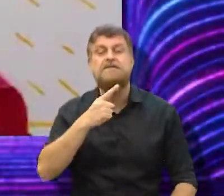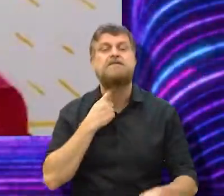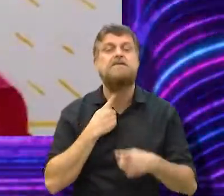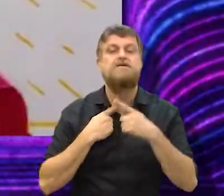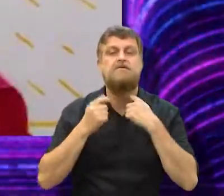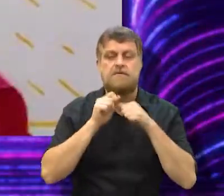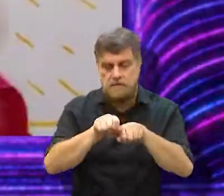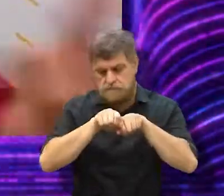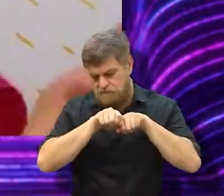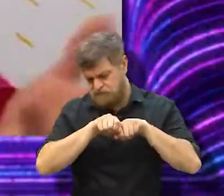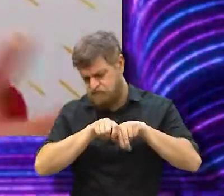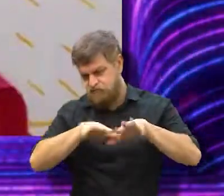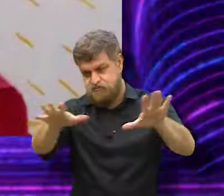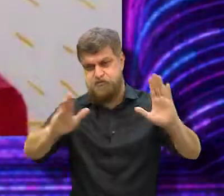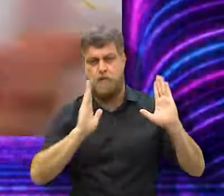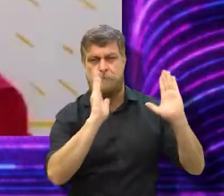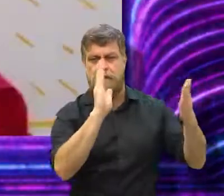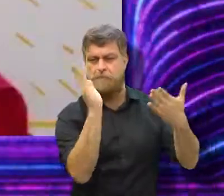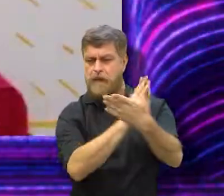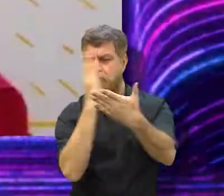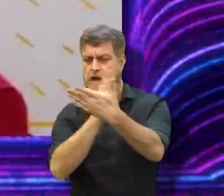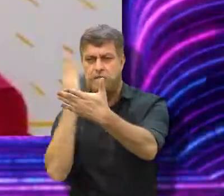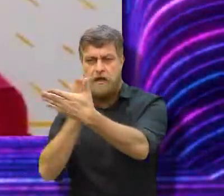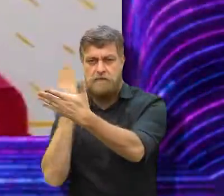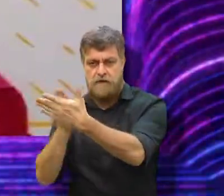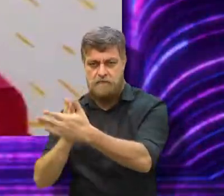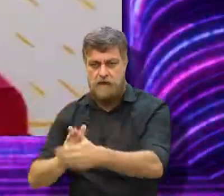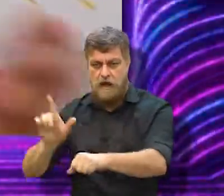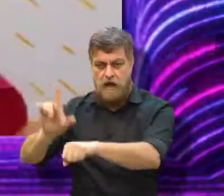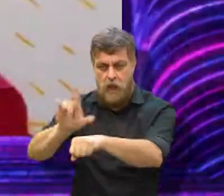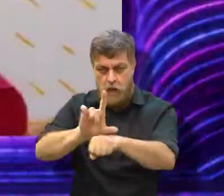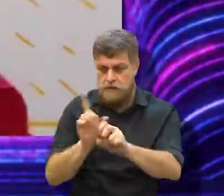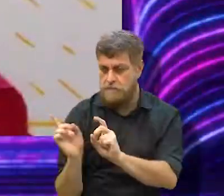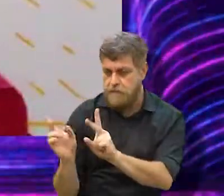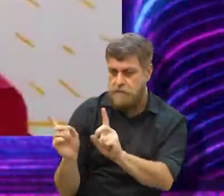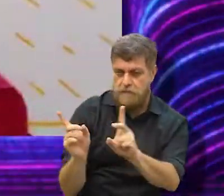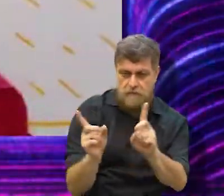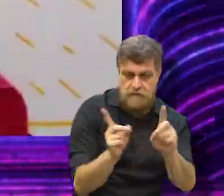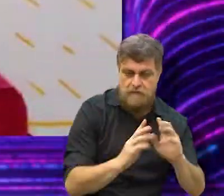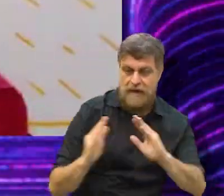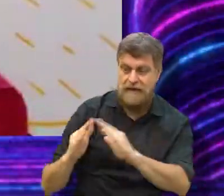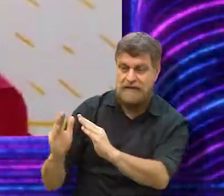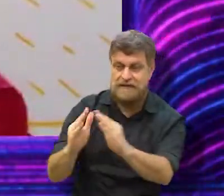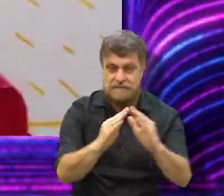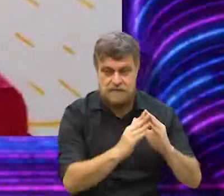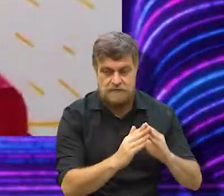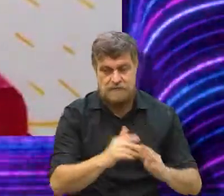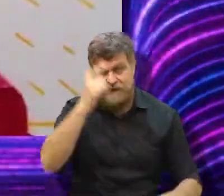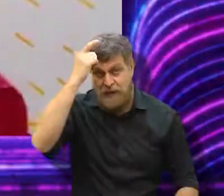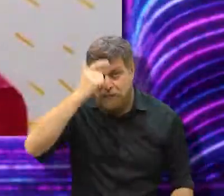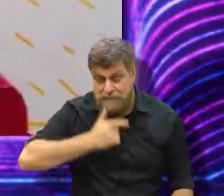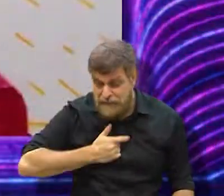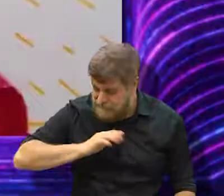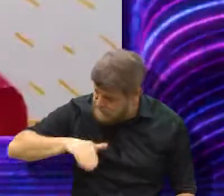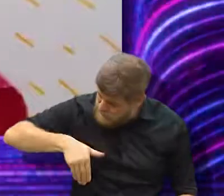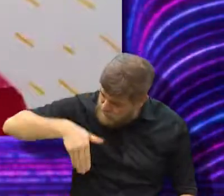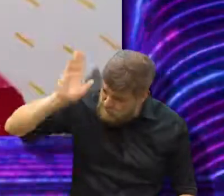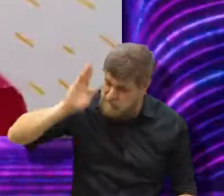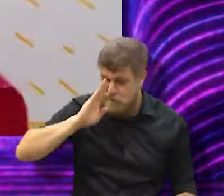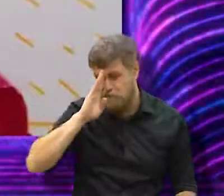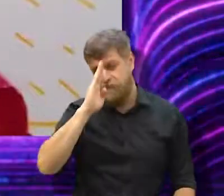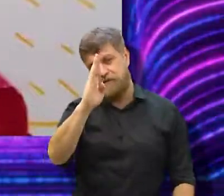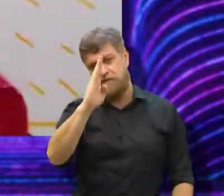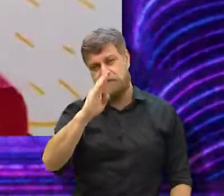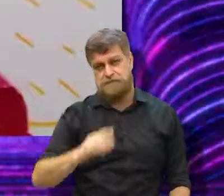esse livro ganhe o mundo, ganhe as prateleiras, ganhe as casas das pessoas. E esse, para mim, é o perrengue maior.